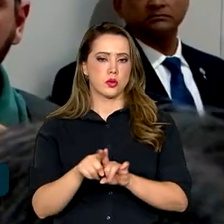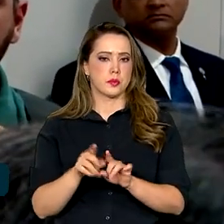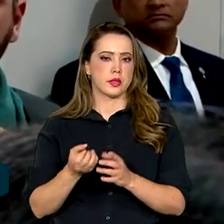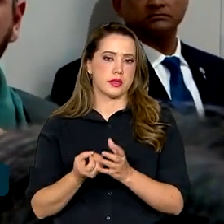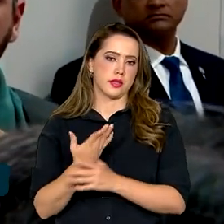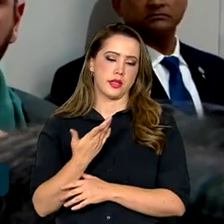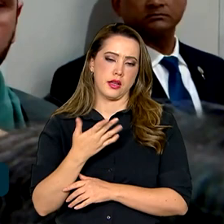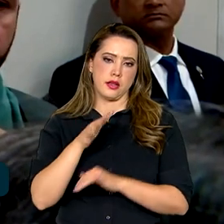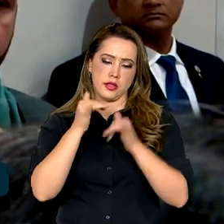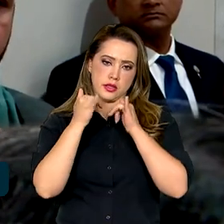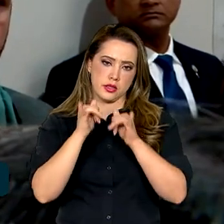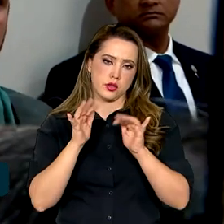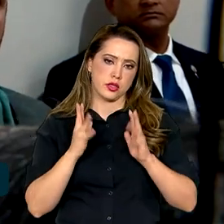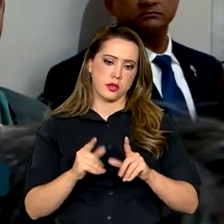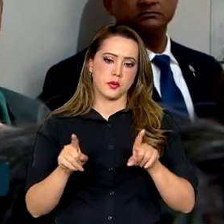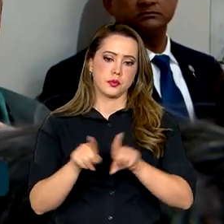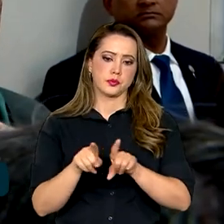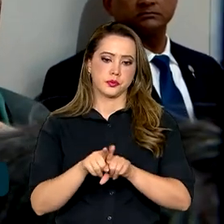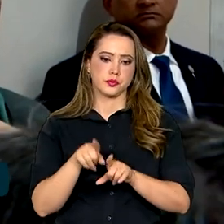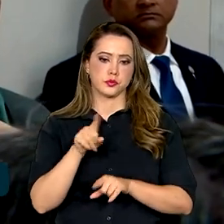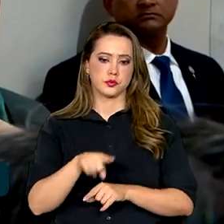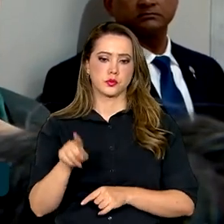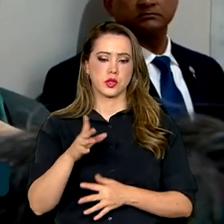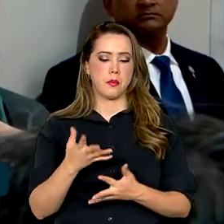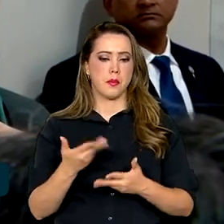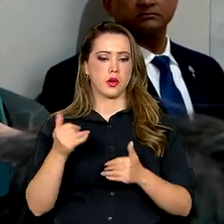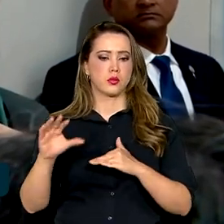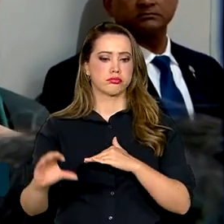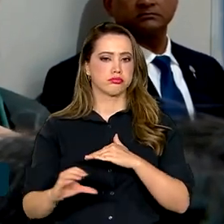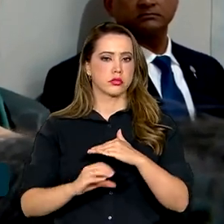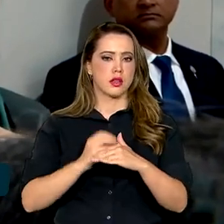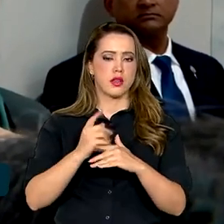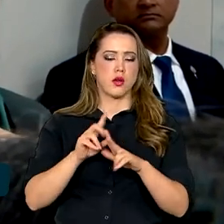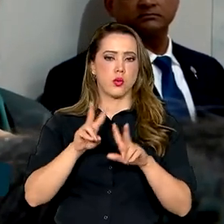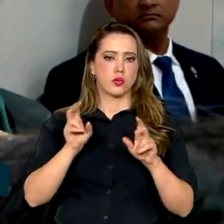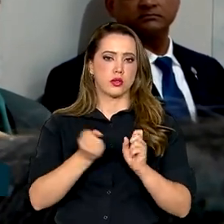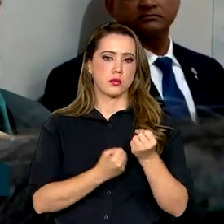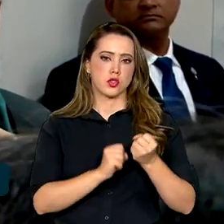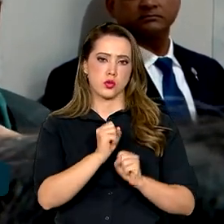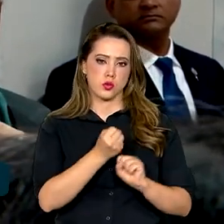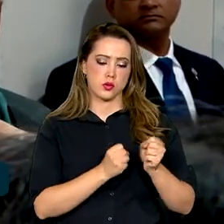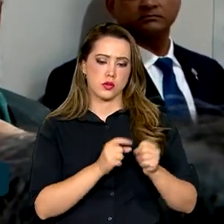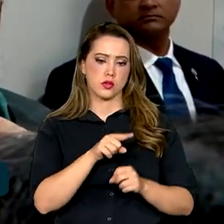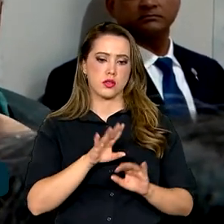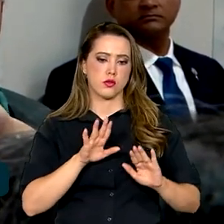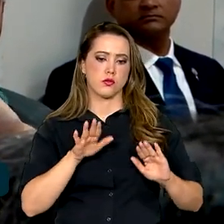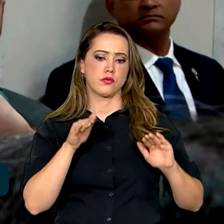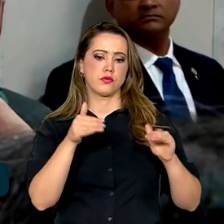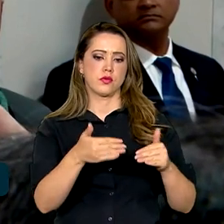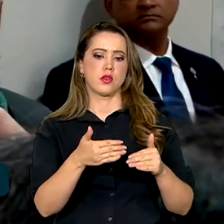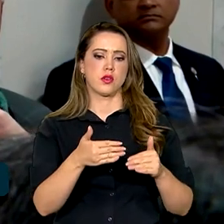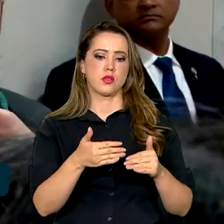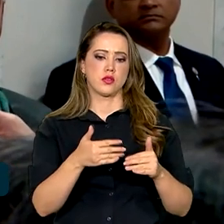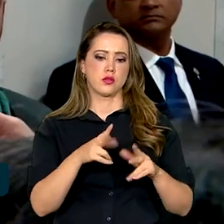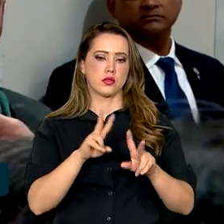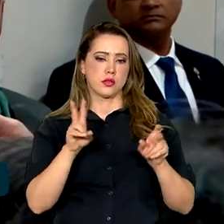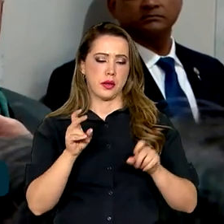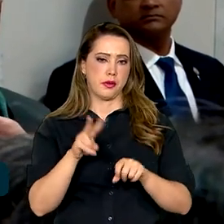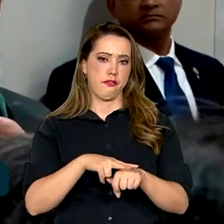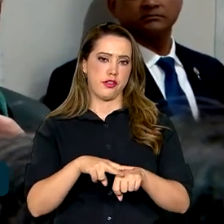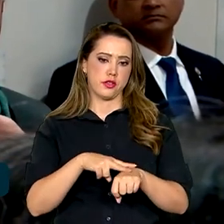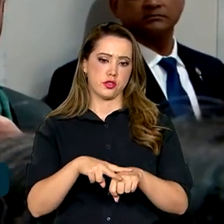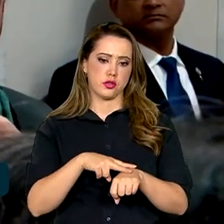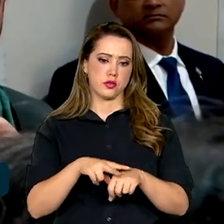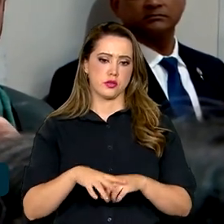energia limpa, mas para também atrair investimentos na produção industrial voltada para a produção verde,